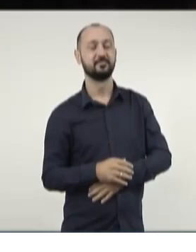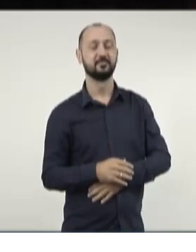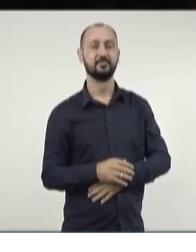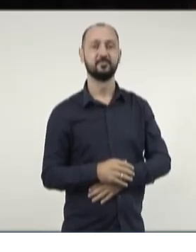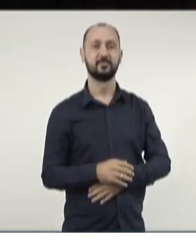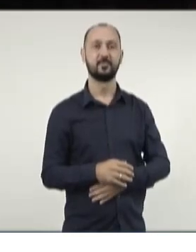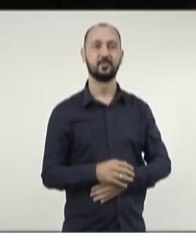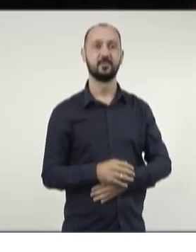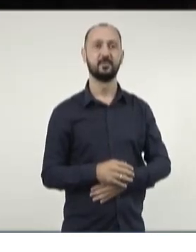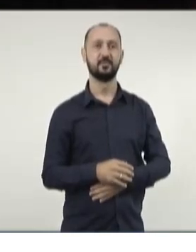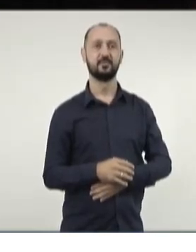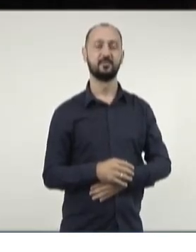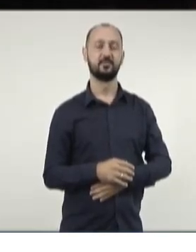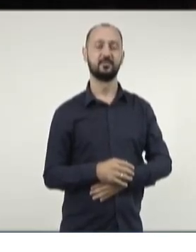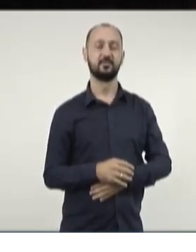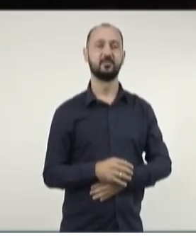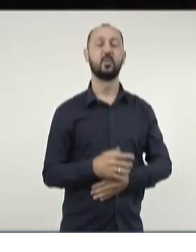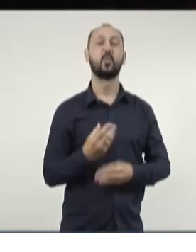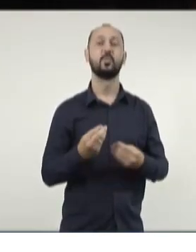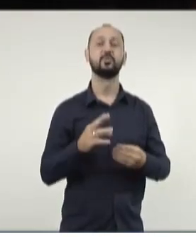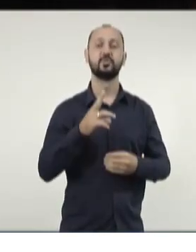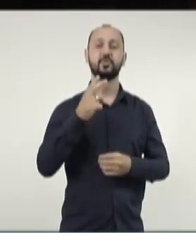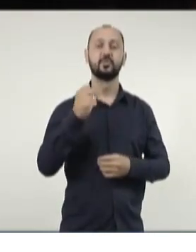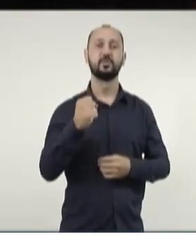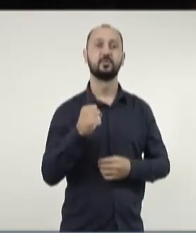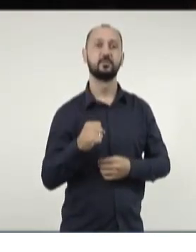gente se fortalece com isso?